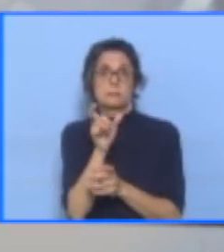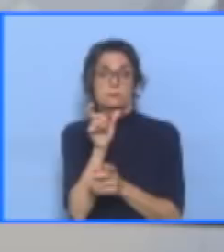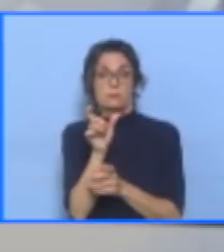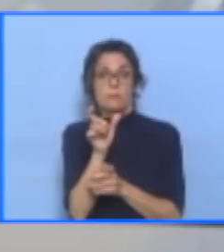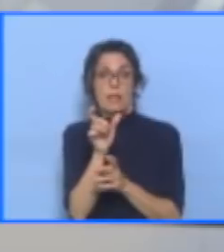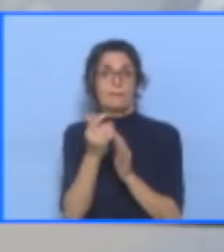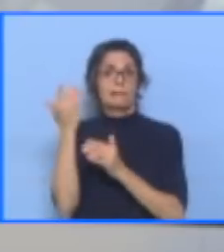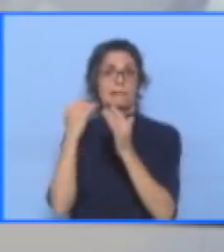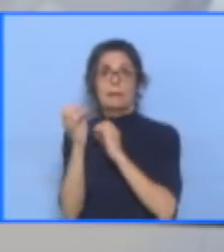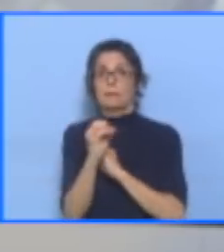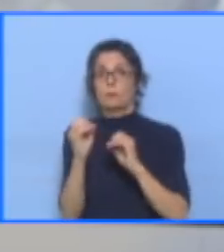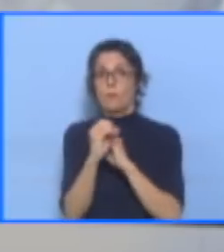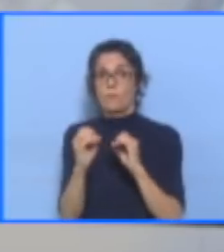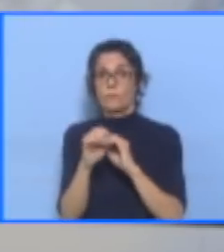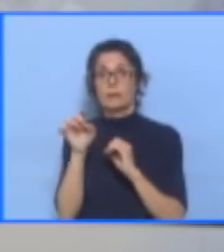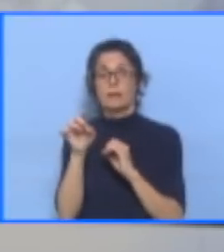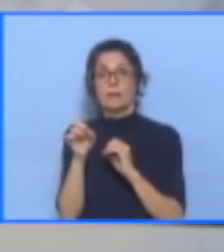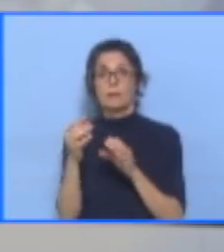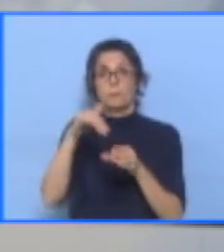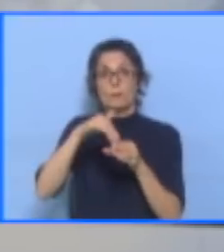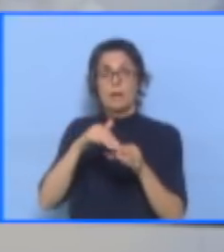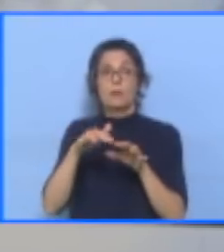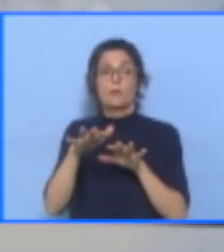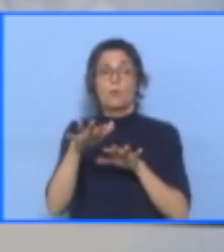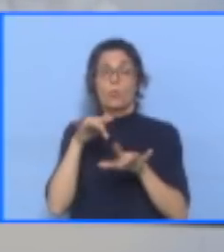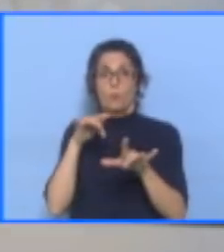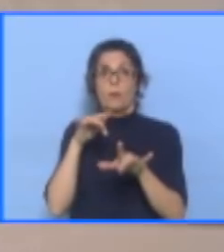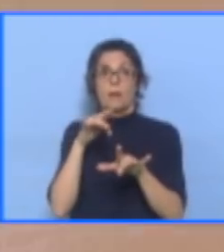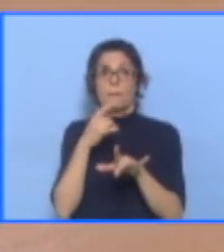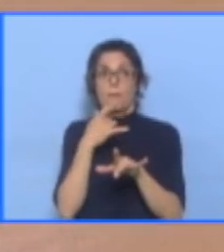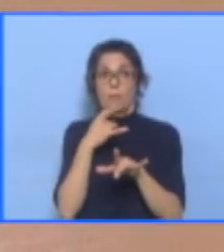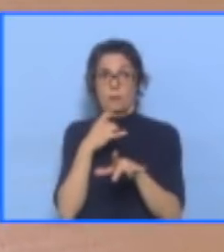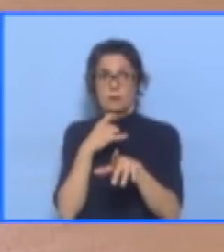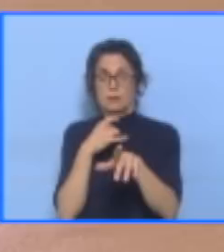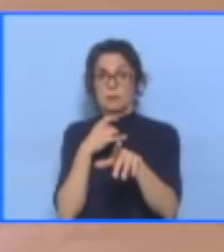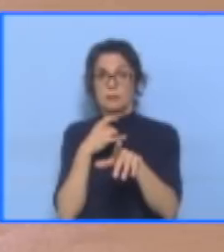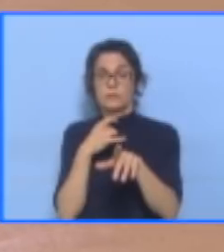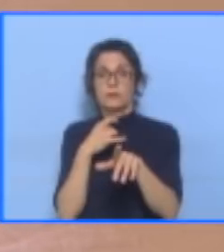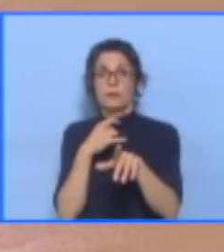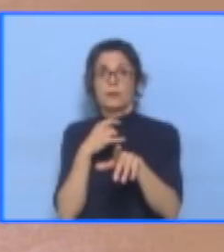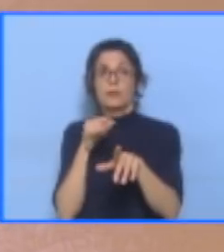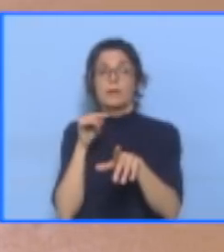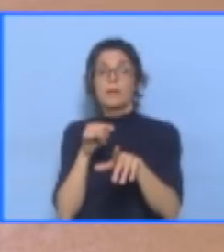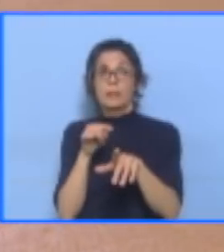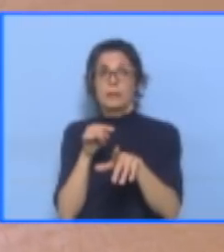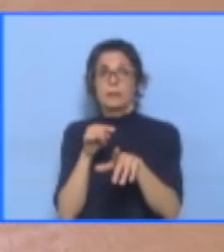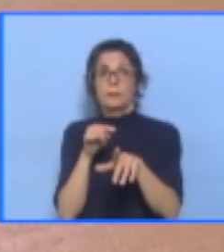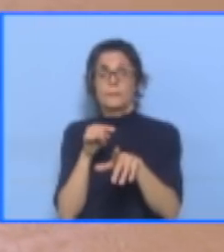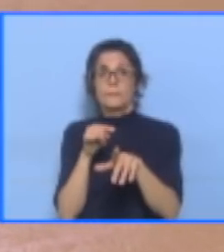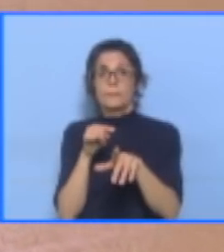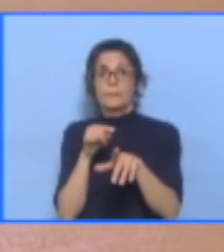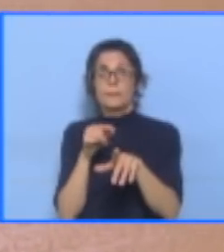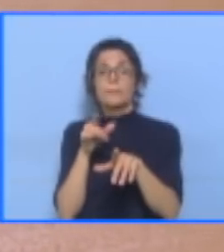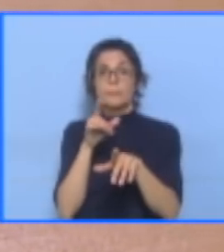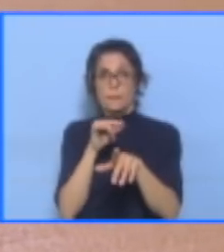altura, ele que foi um membro do Parlamento Britânico, neste momento não atravessa o melhor momento, ele que foi um